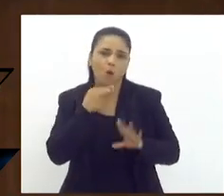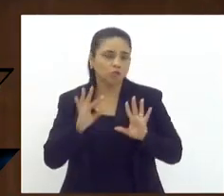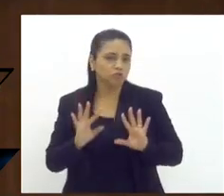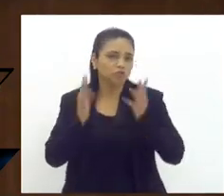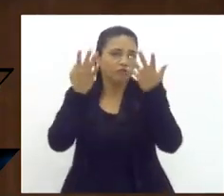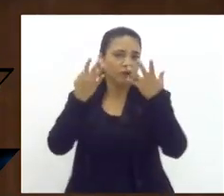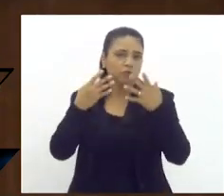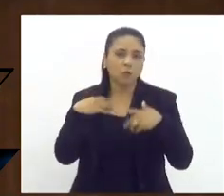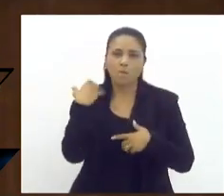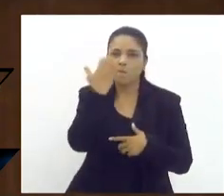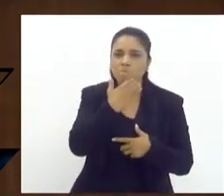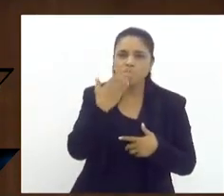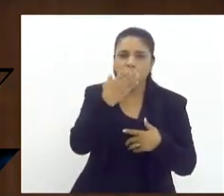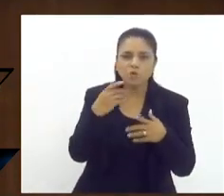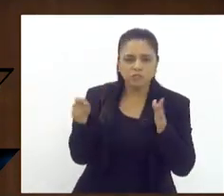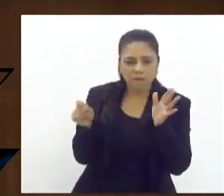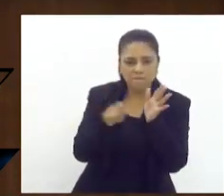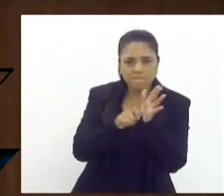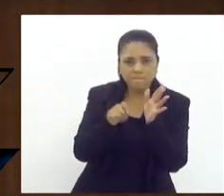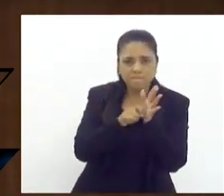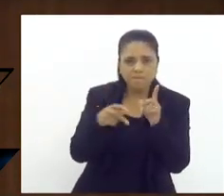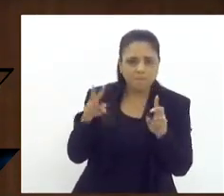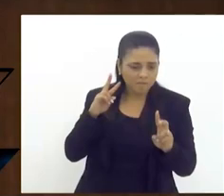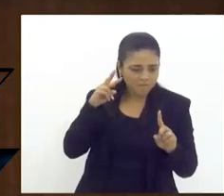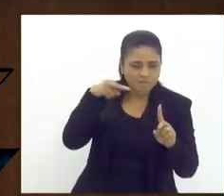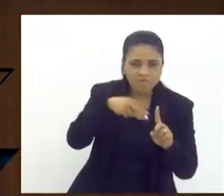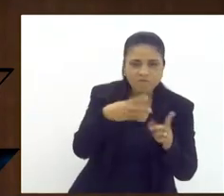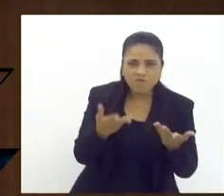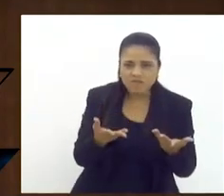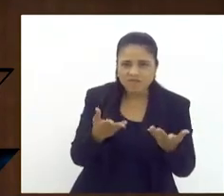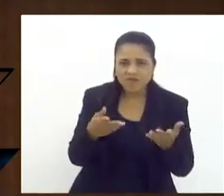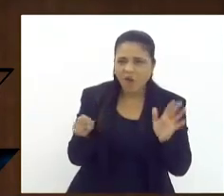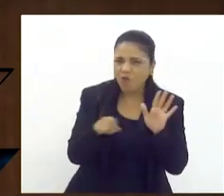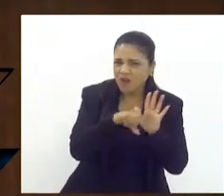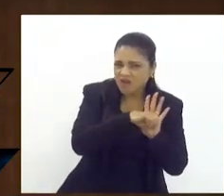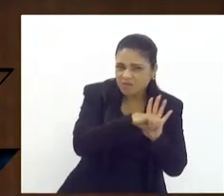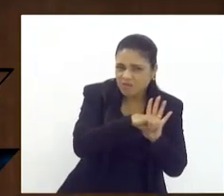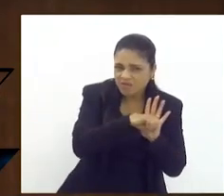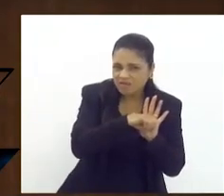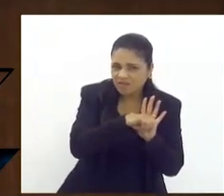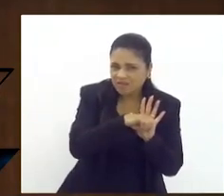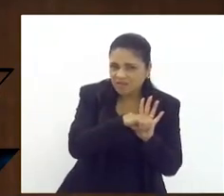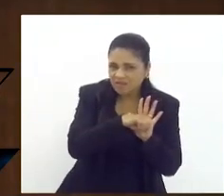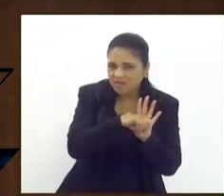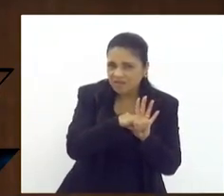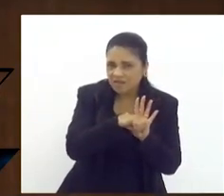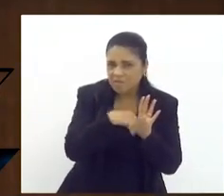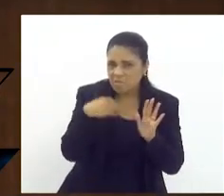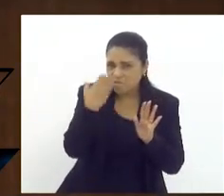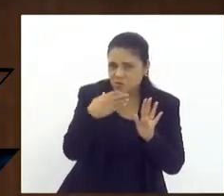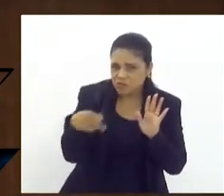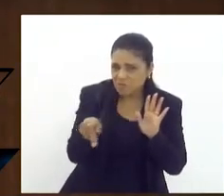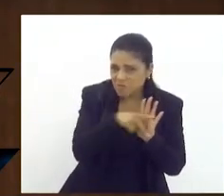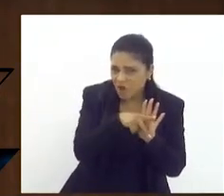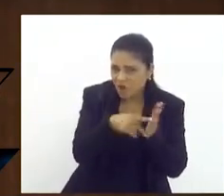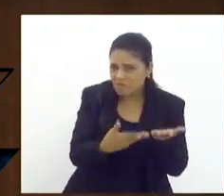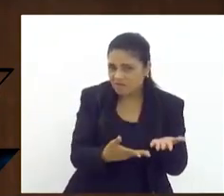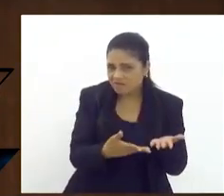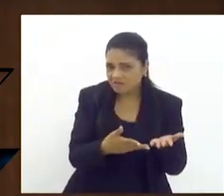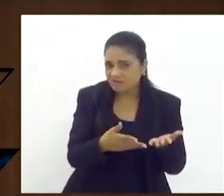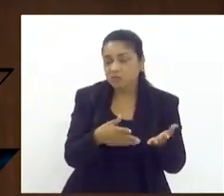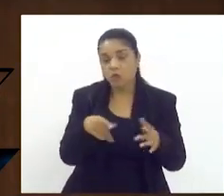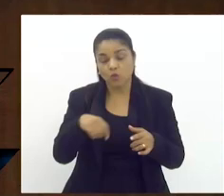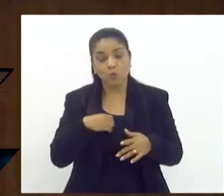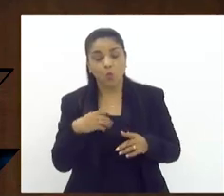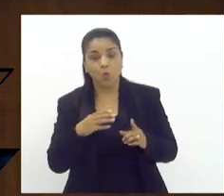apologia ao tráfico ao Crime e quem é que paga com isso eu tô dizendo aqui presidente que quando a gente Segurança Pública ele erra